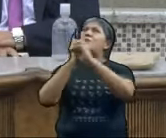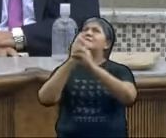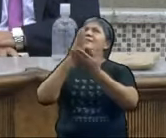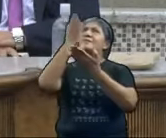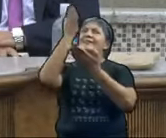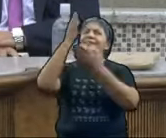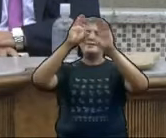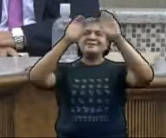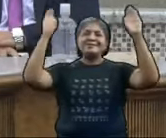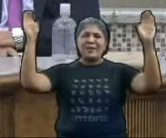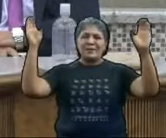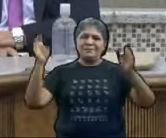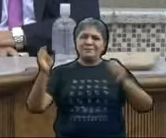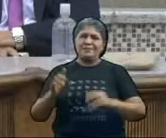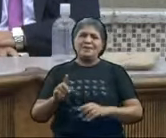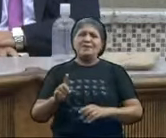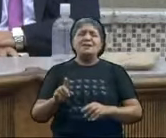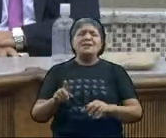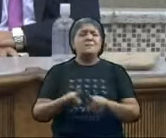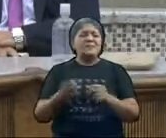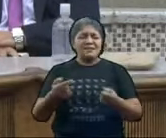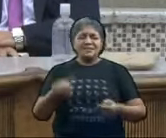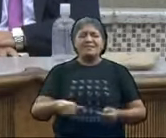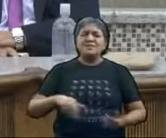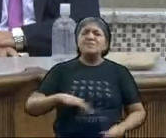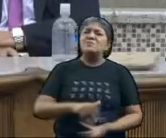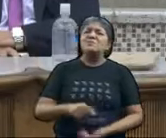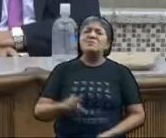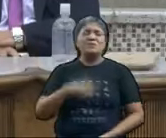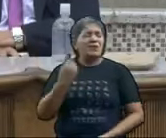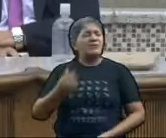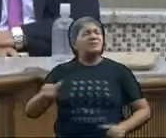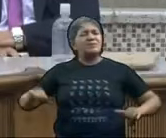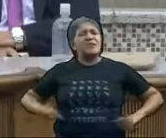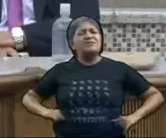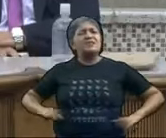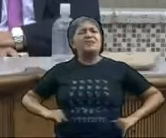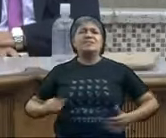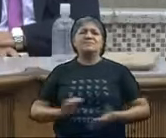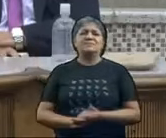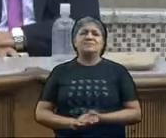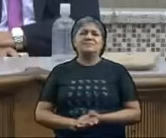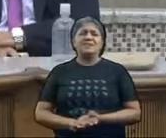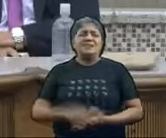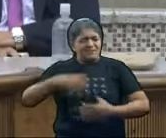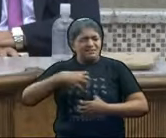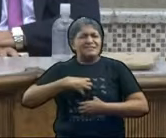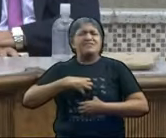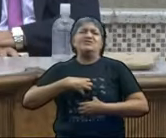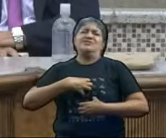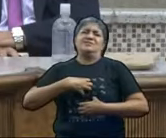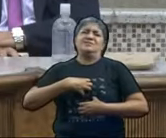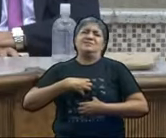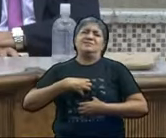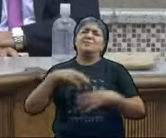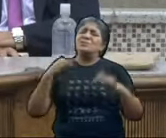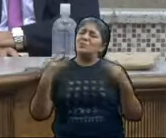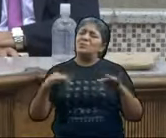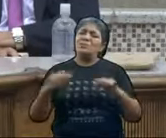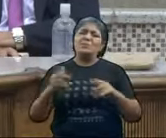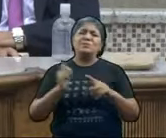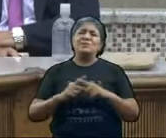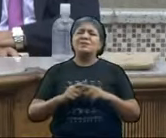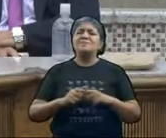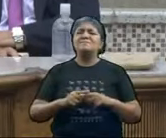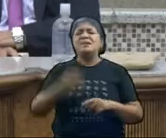ela vem traiçoeiramente e arranca dos nossos braços pessoas tão queridas, pessoas tão